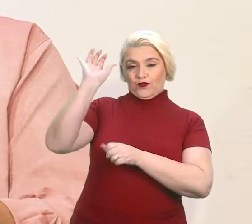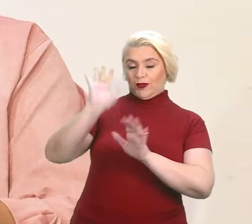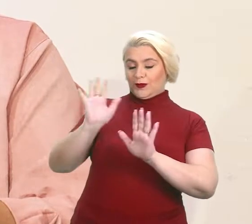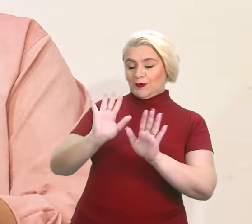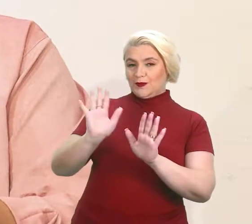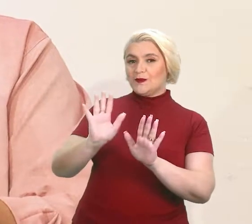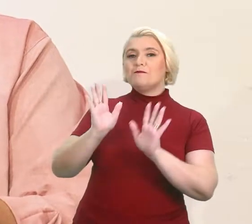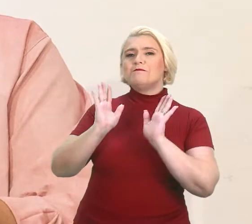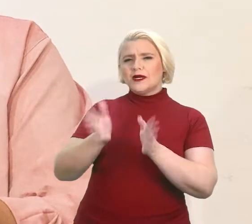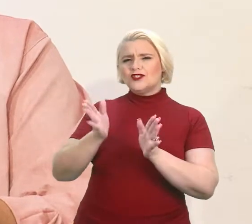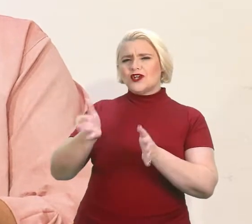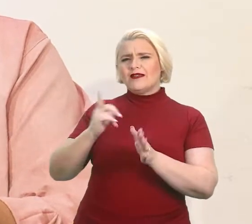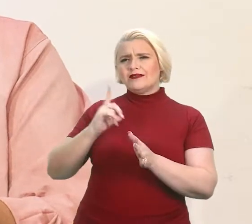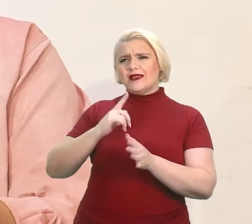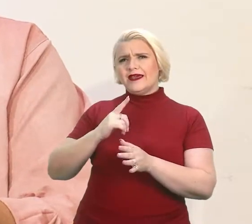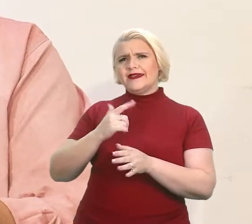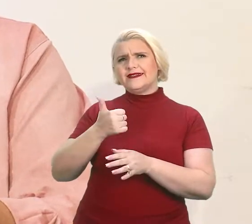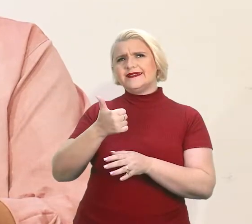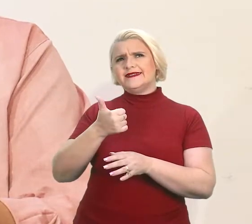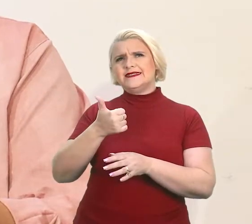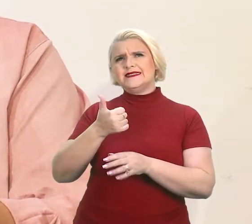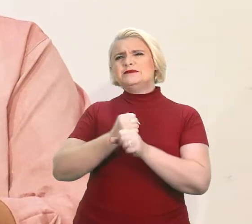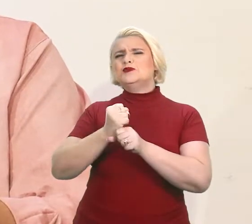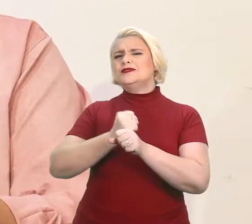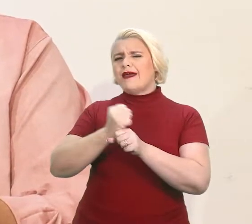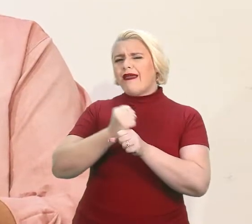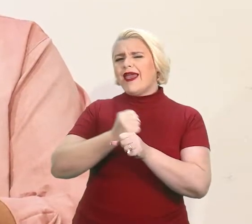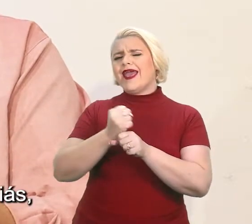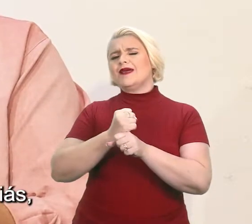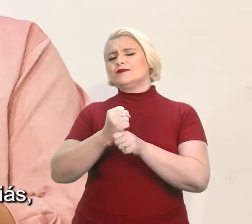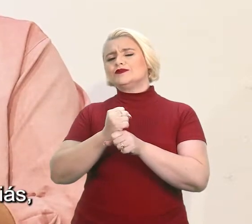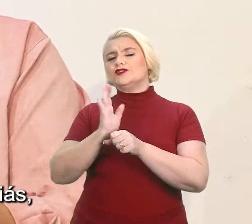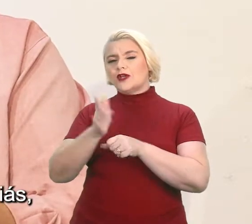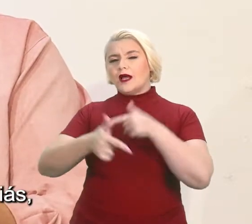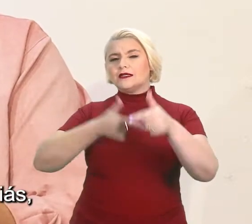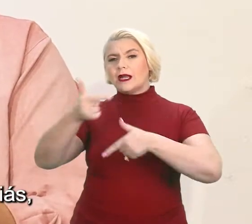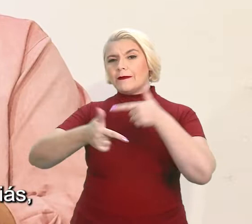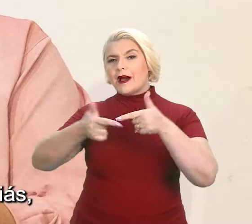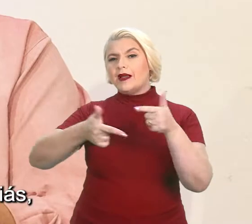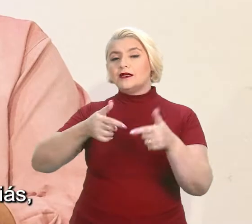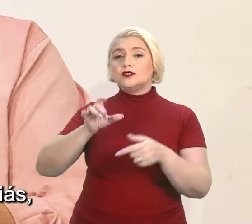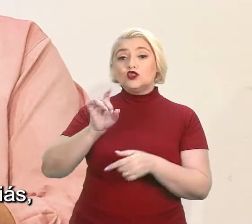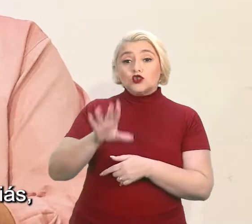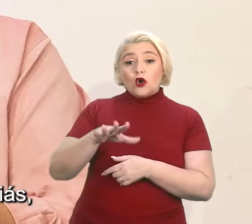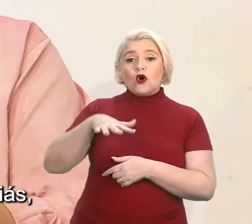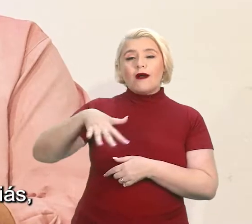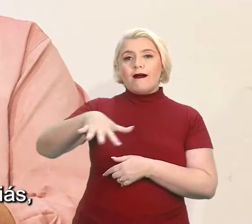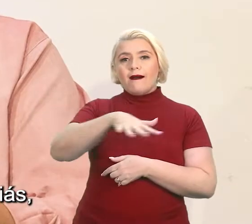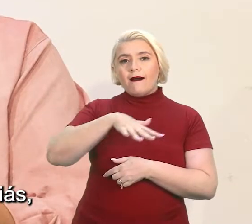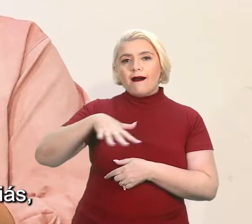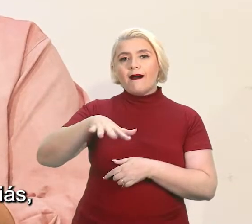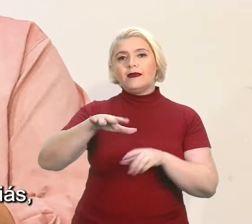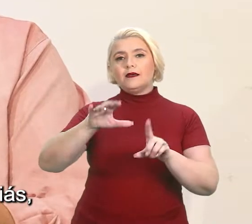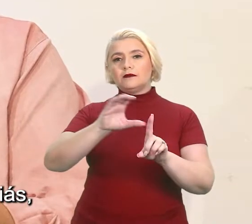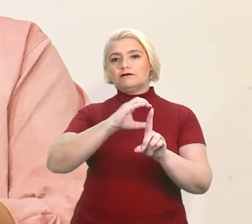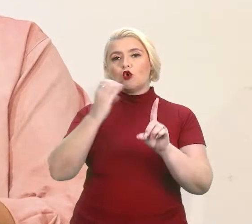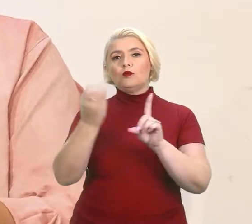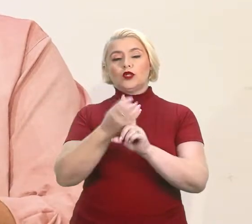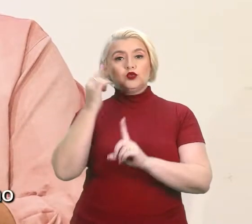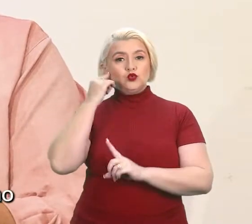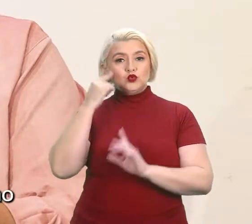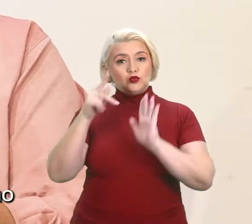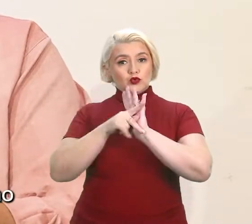algumas décadas, né, prestando serviços não só à comunidade surda do estado de